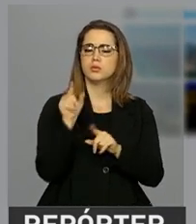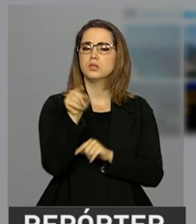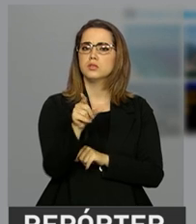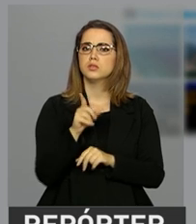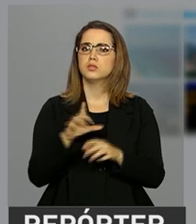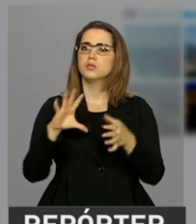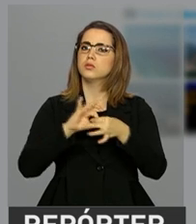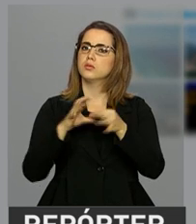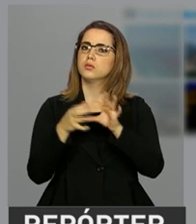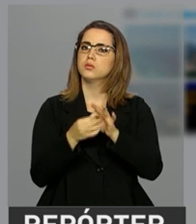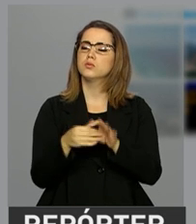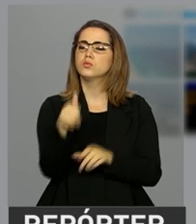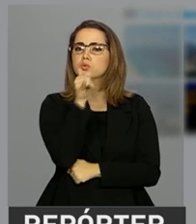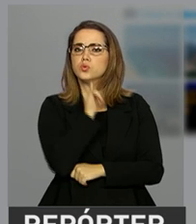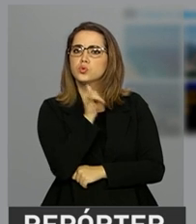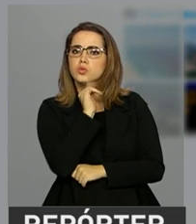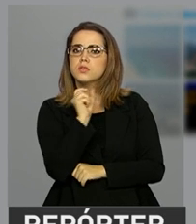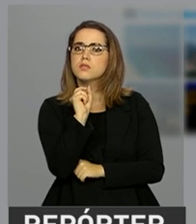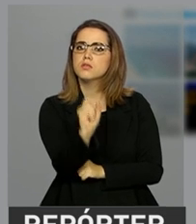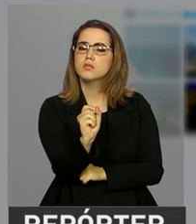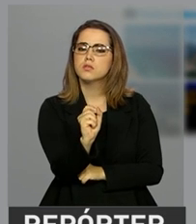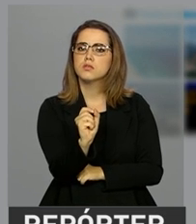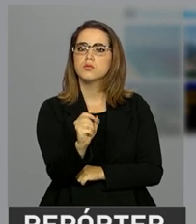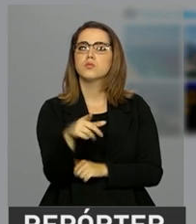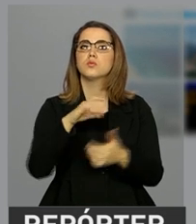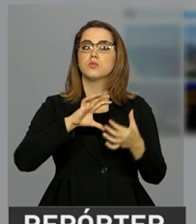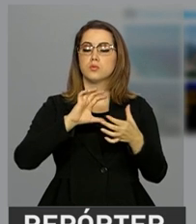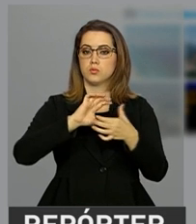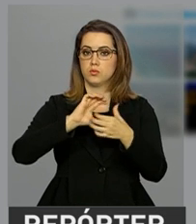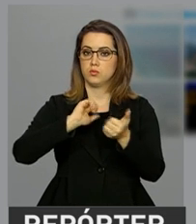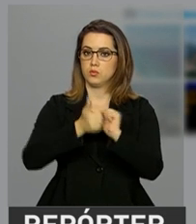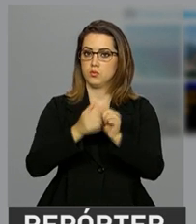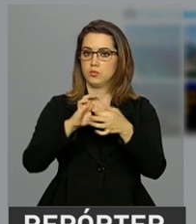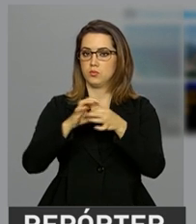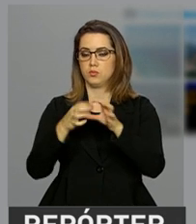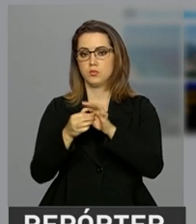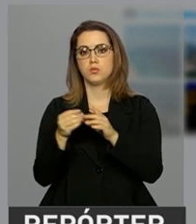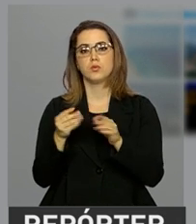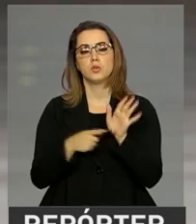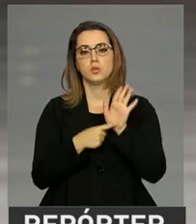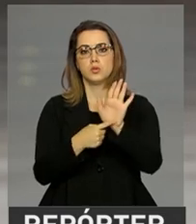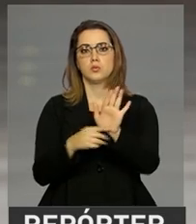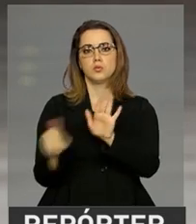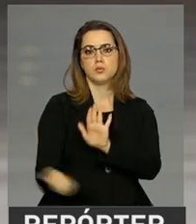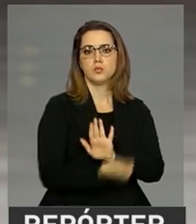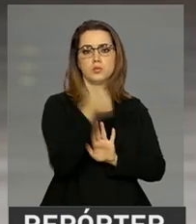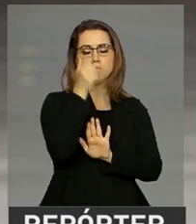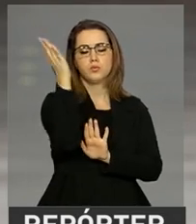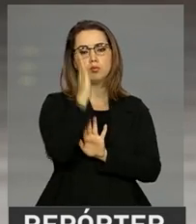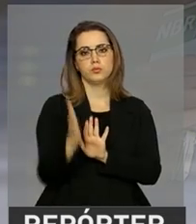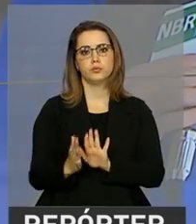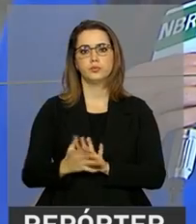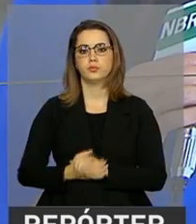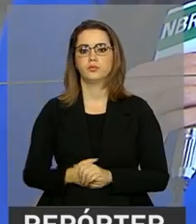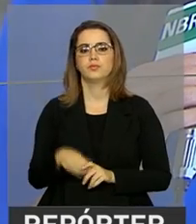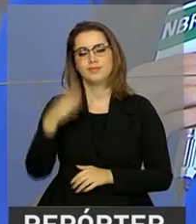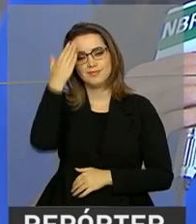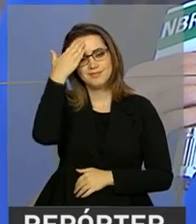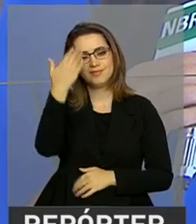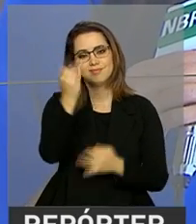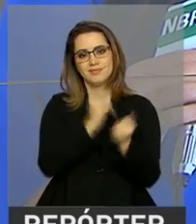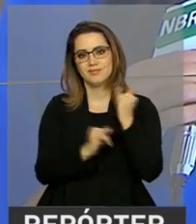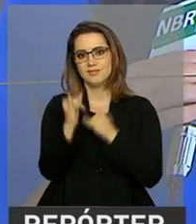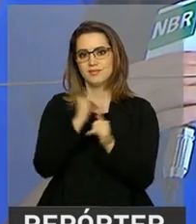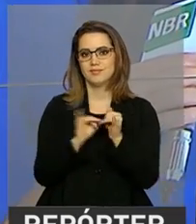do Rio seja um exemplo e que esses Jogos Olímpicos mostrem o melhor do Brasil. Renata? Obrigada, Paola, pelas